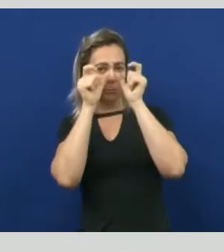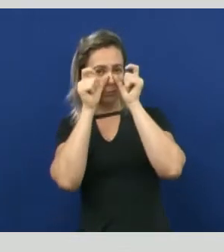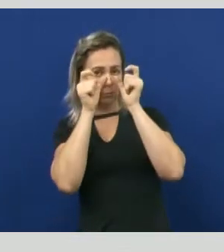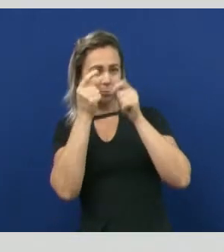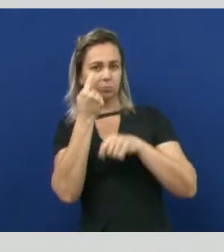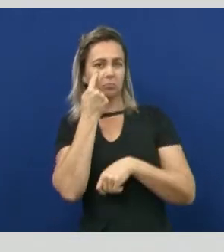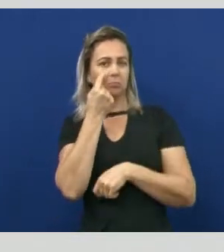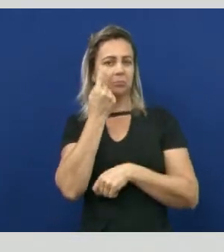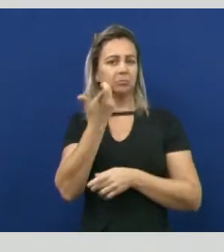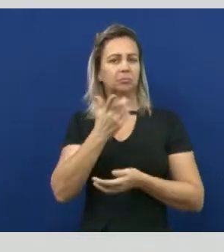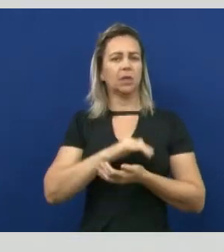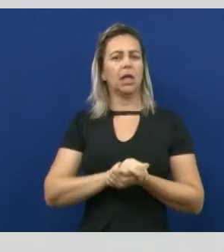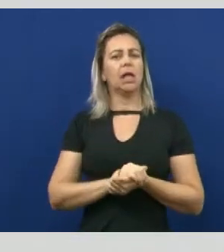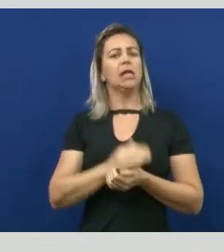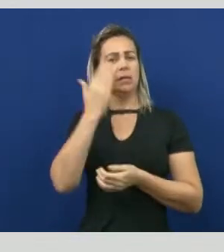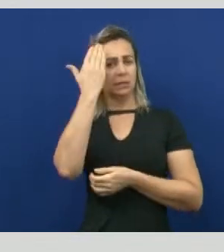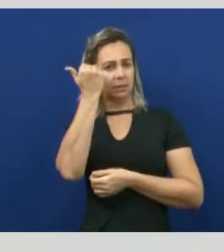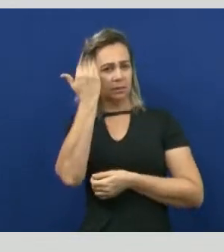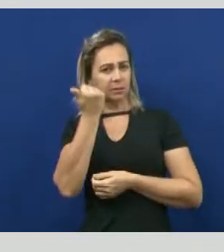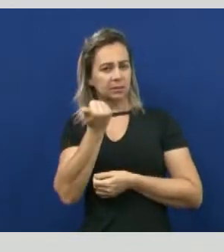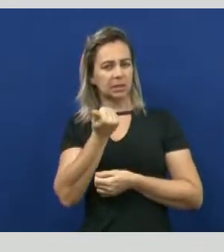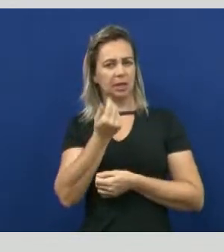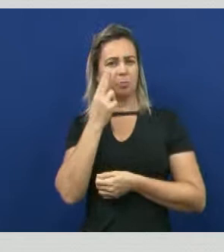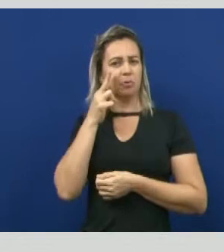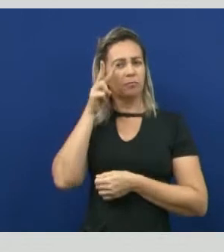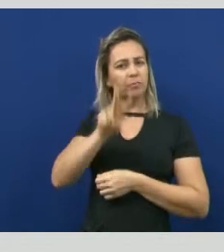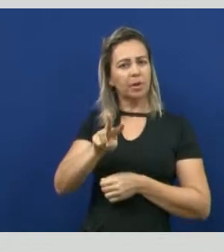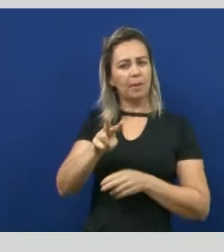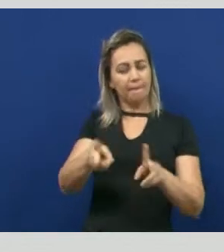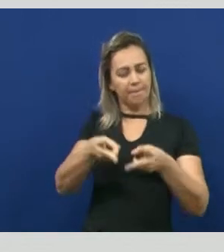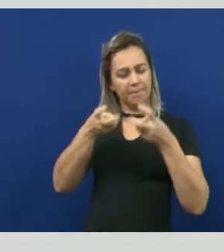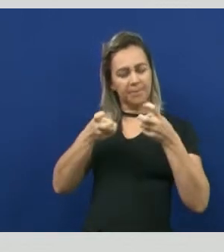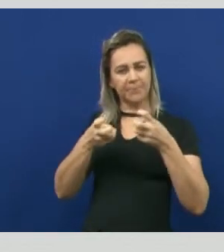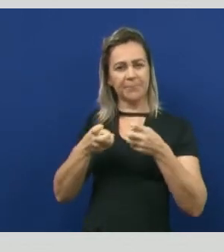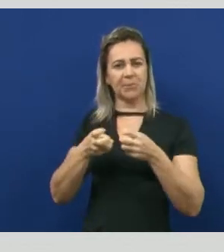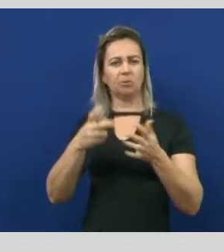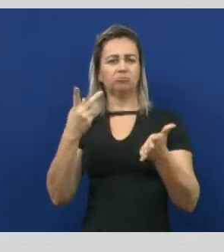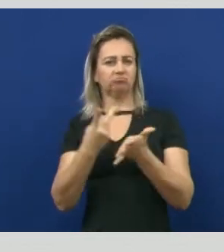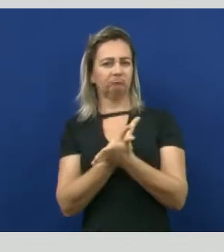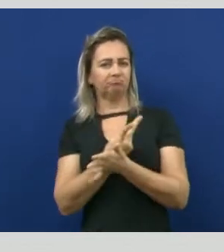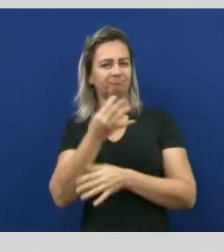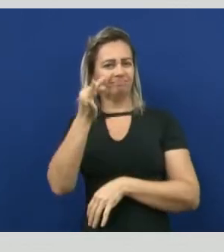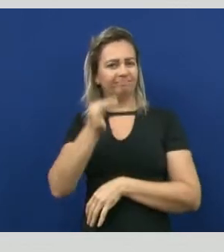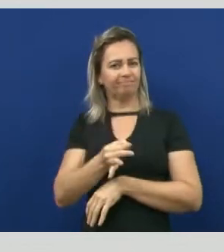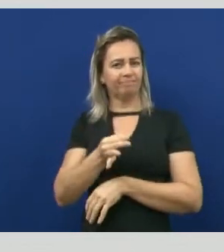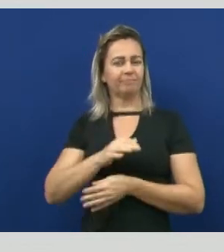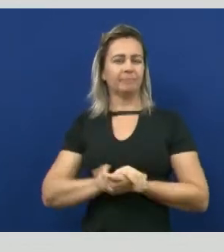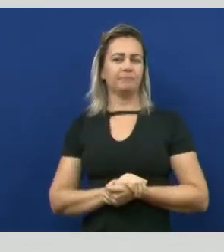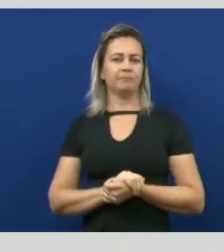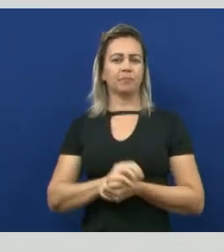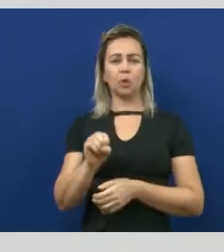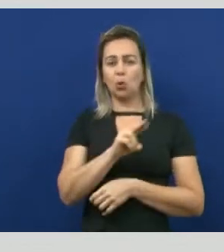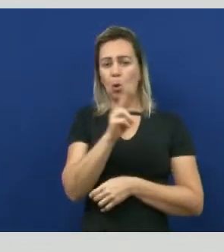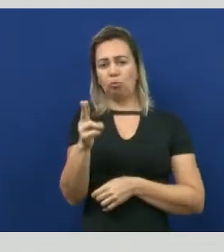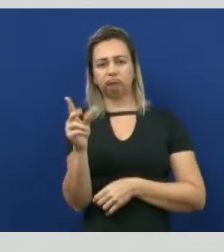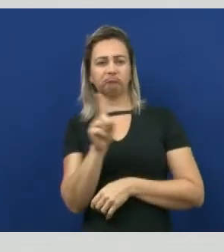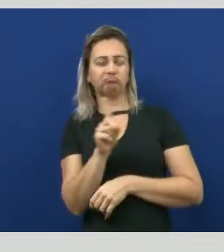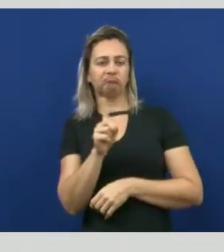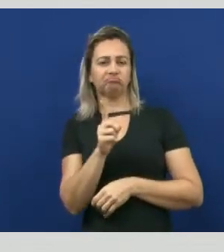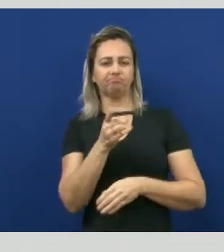o certo e o errado, ou ainda saber que é cientificamente aceito ou não pela